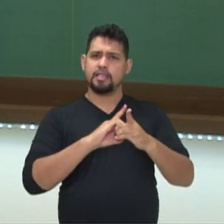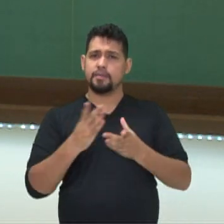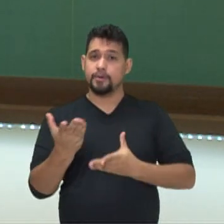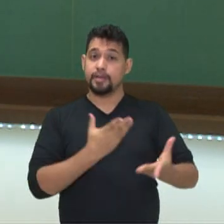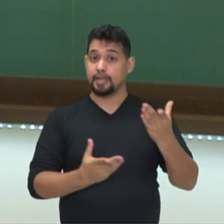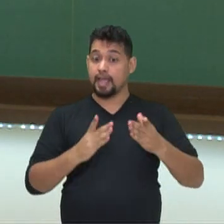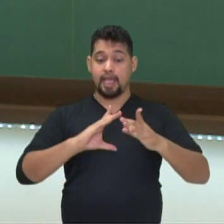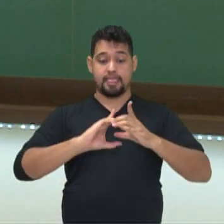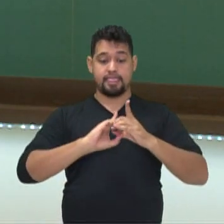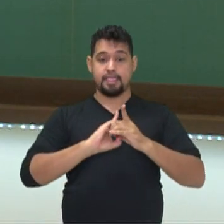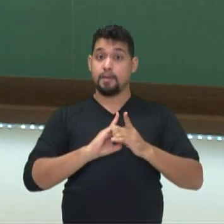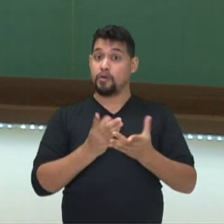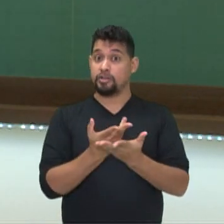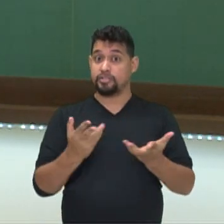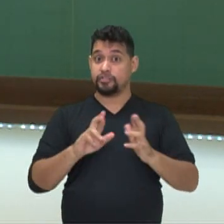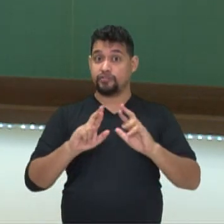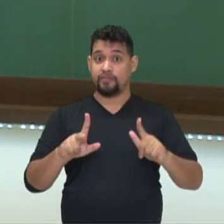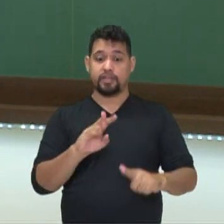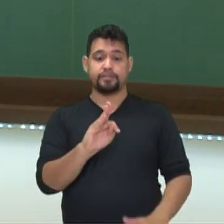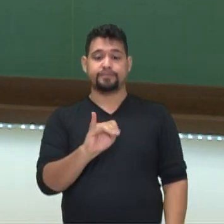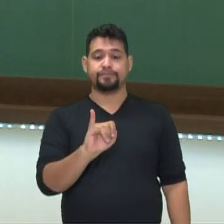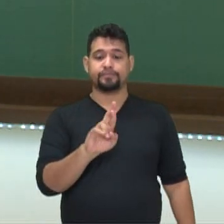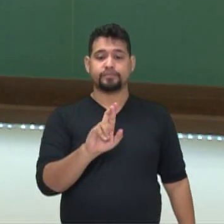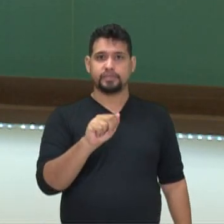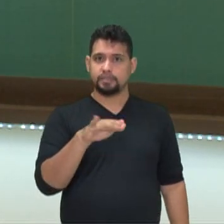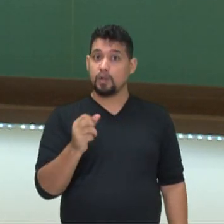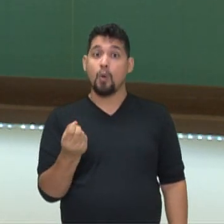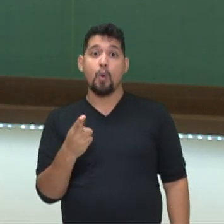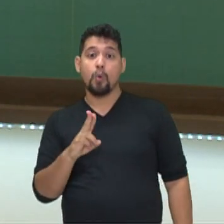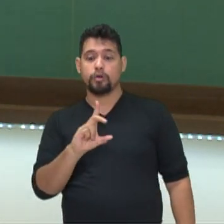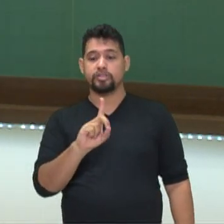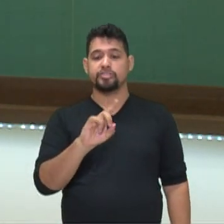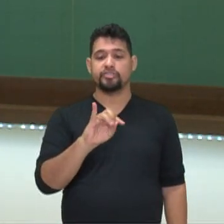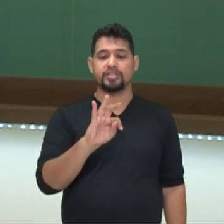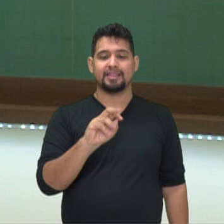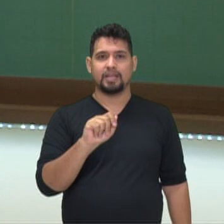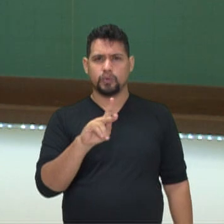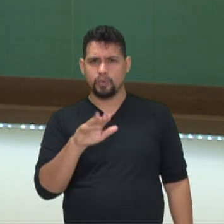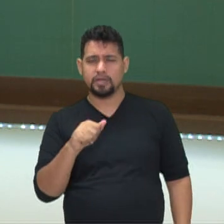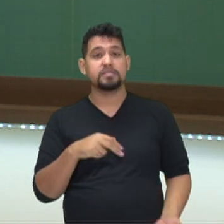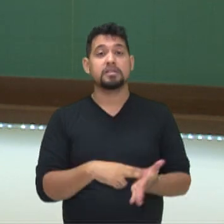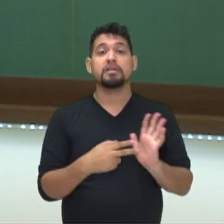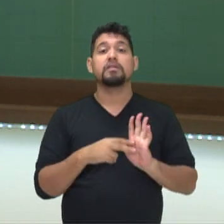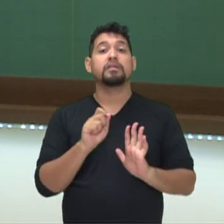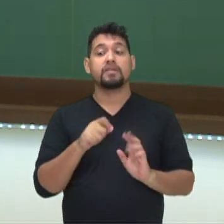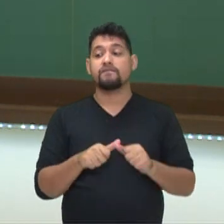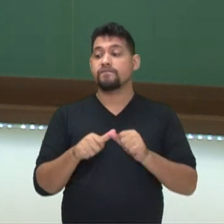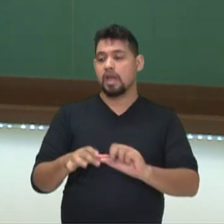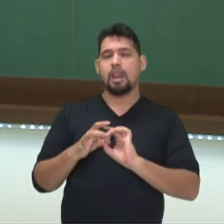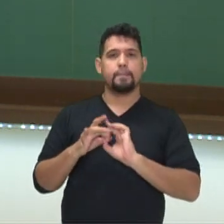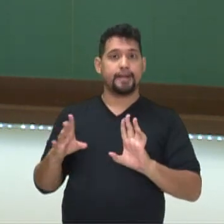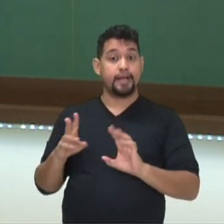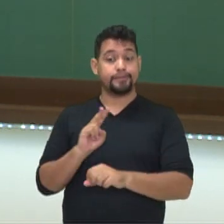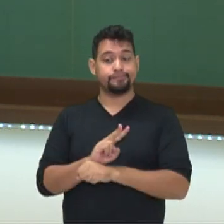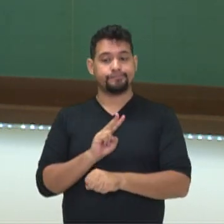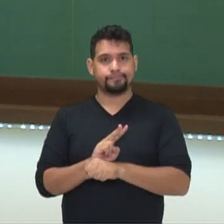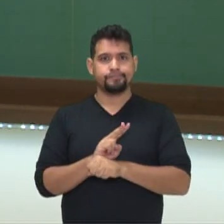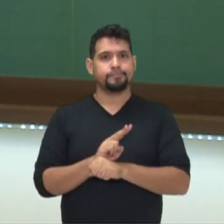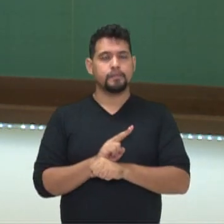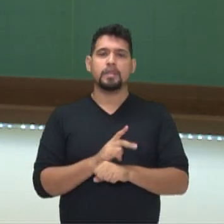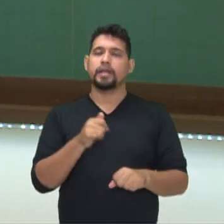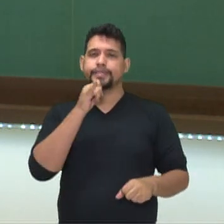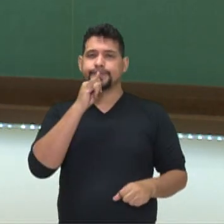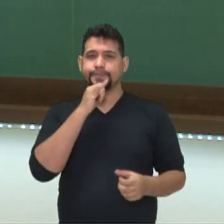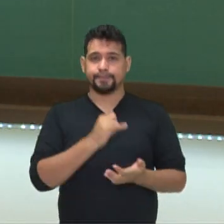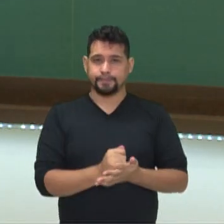a democracia, ao contrário das tiranias e das ditaduras, se preserva a liberdade. Quando